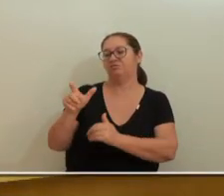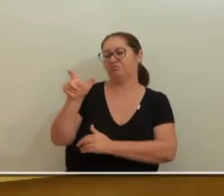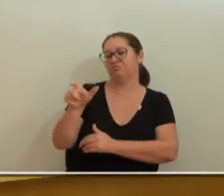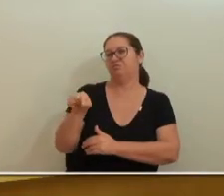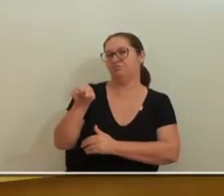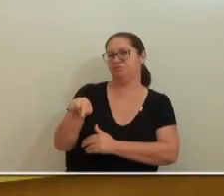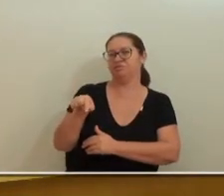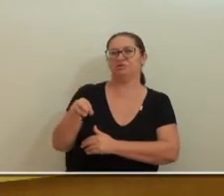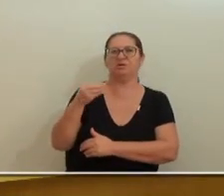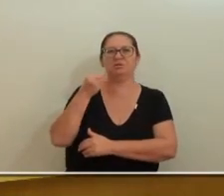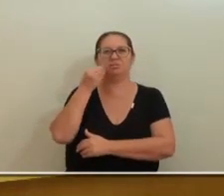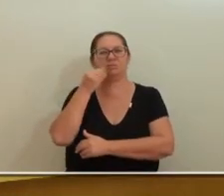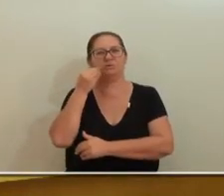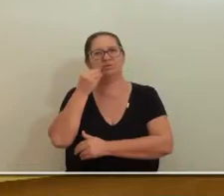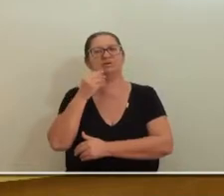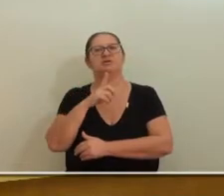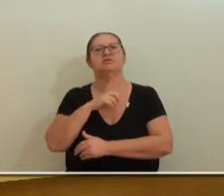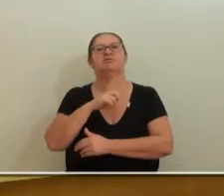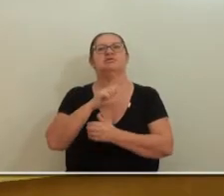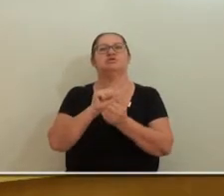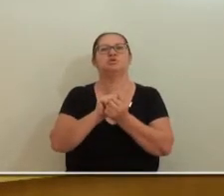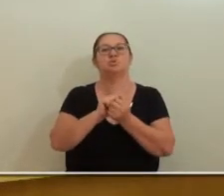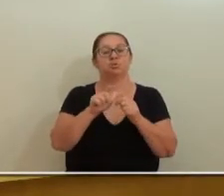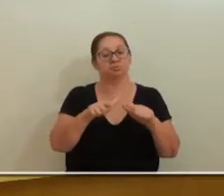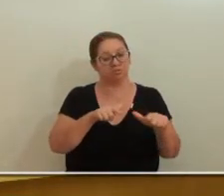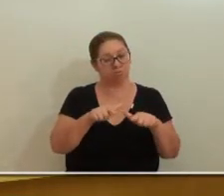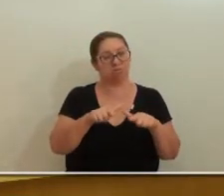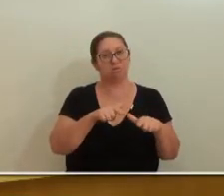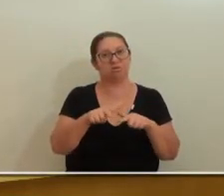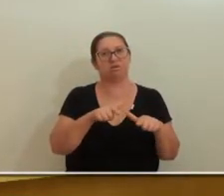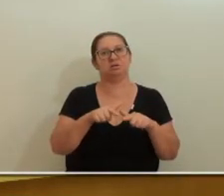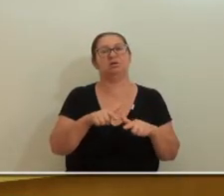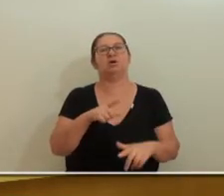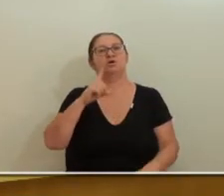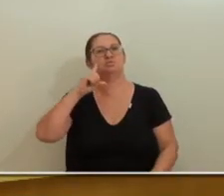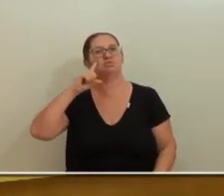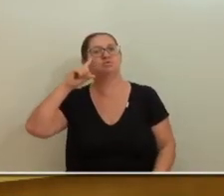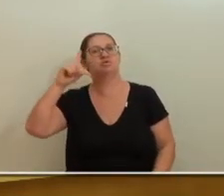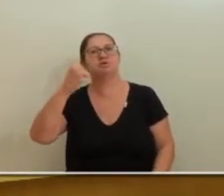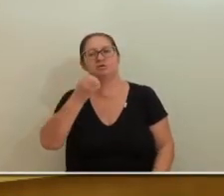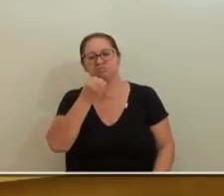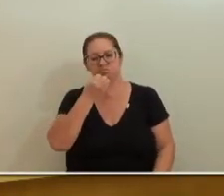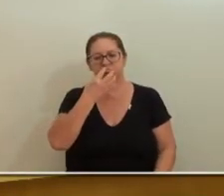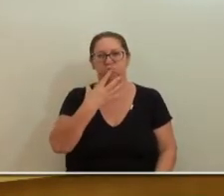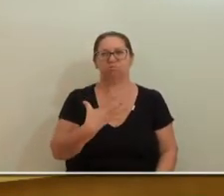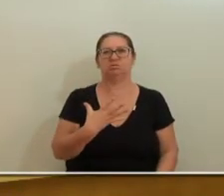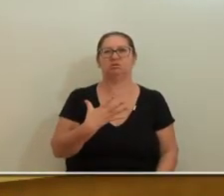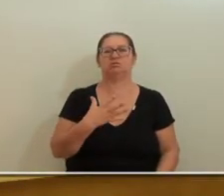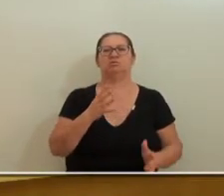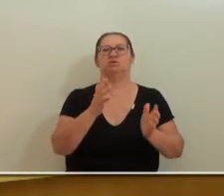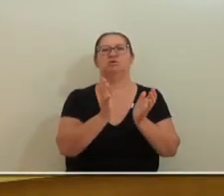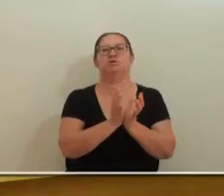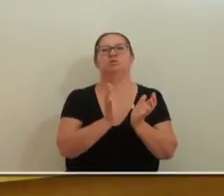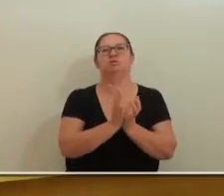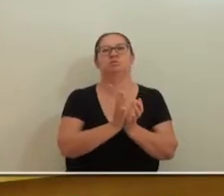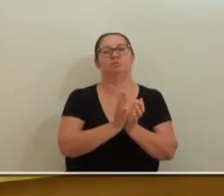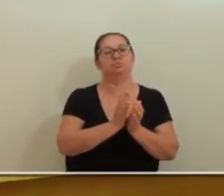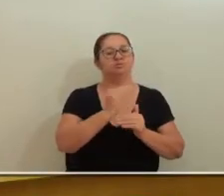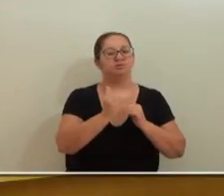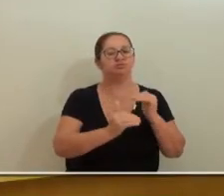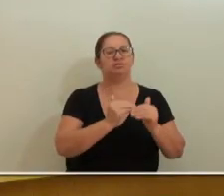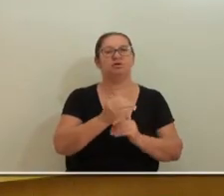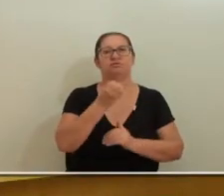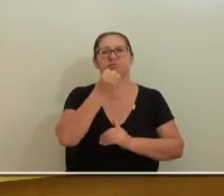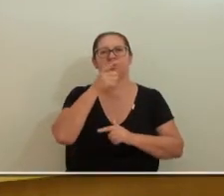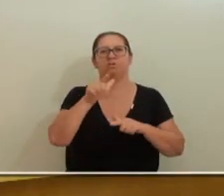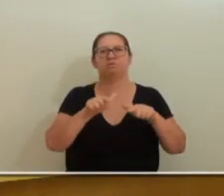Nas oportunidades que nós tivemos trabalhando junto, no Dia da Bondade, o qual o grupo todo desenvolve um bom trabalho quando nós